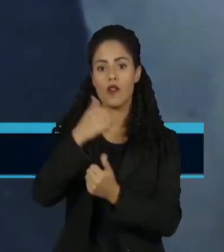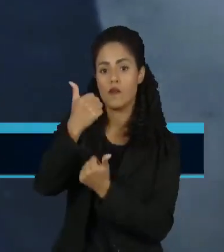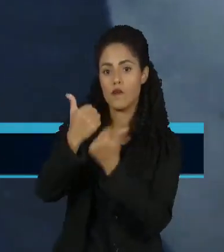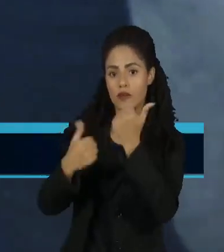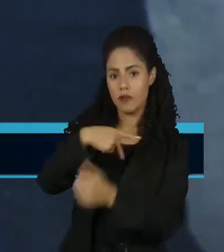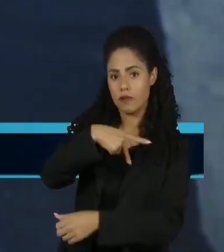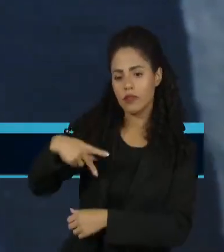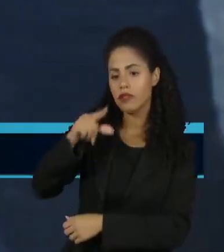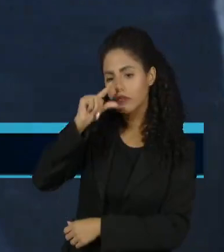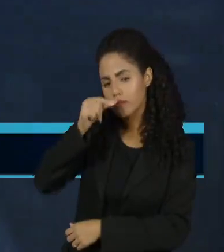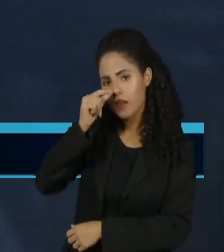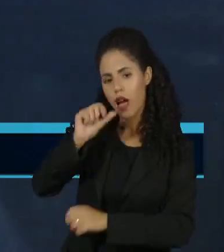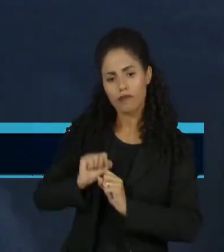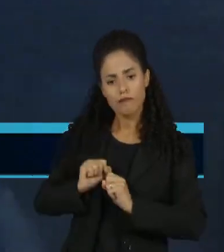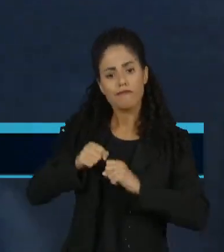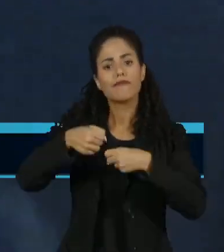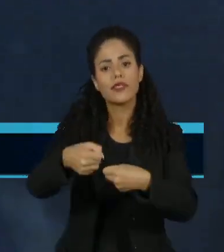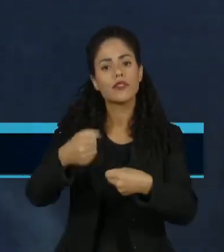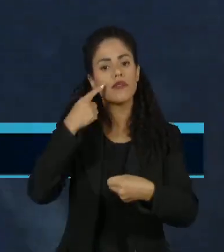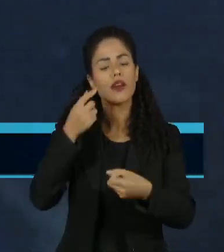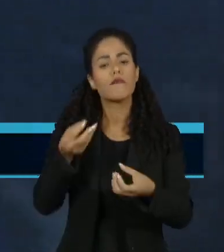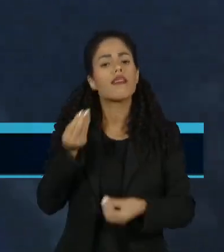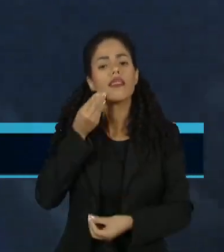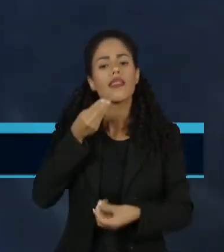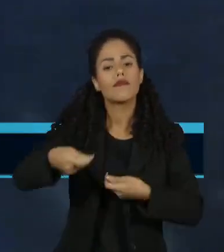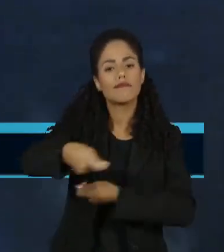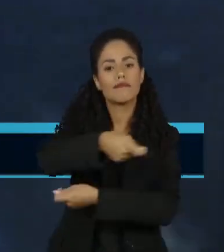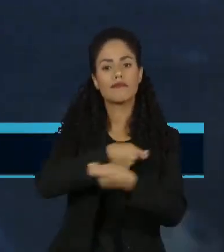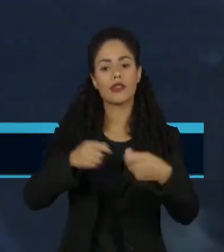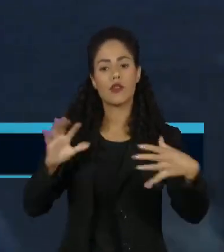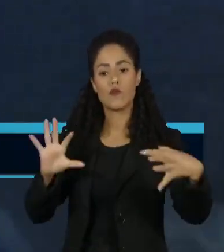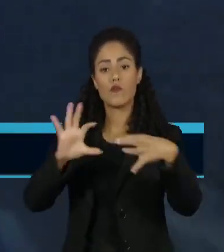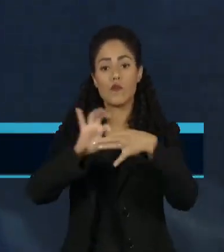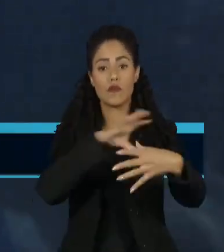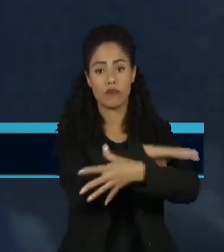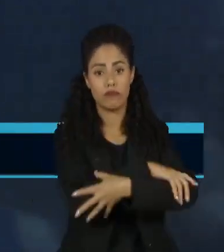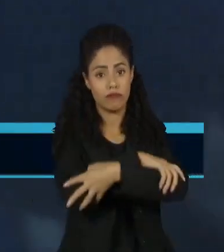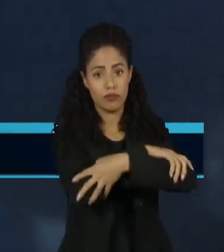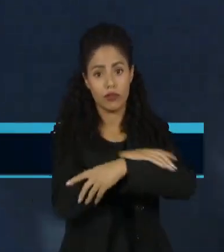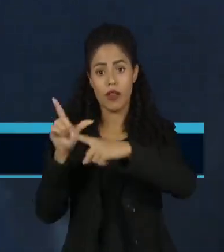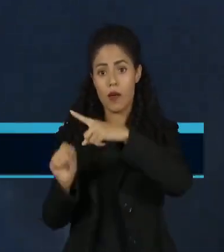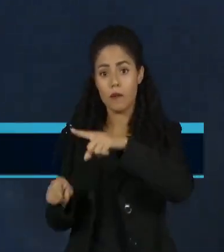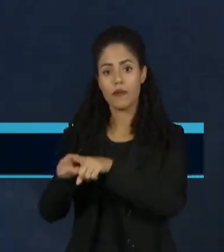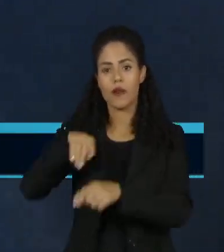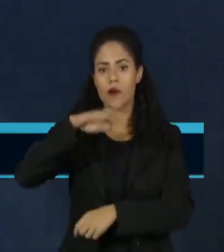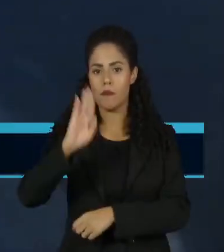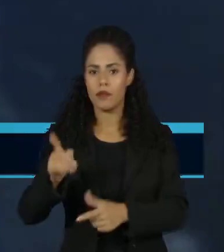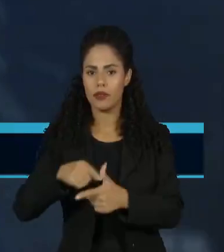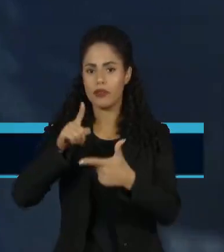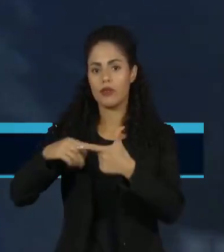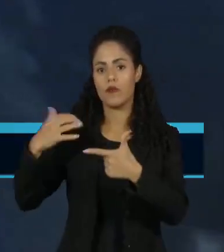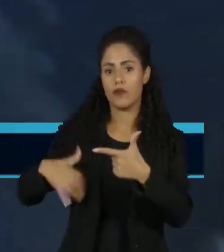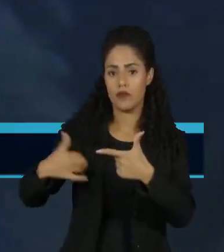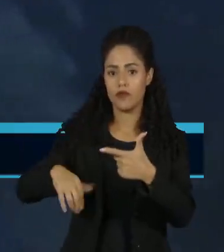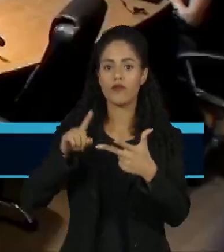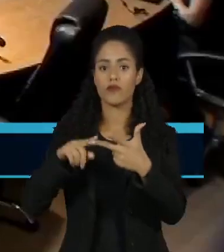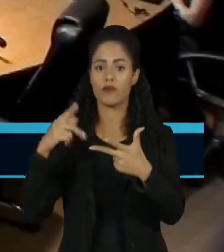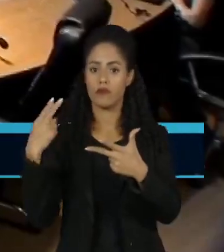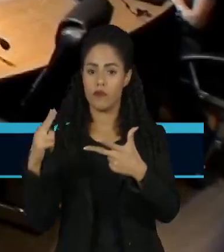Alckmin, defendeu a ampliação do comércio dentro do bloco formado por Brasil, Argentina, Uruguai e